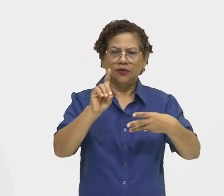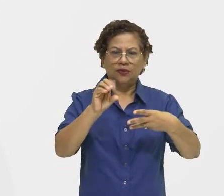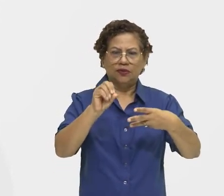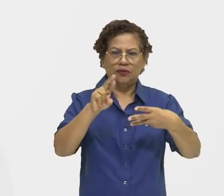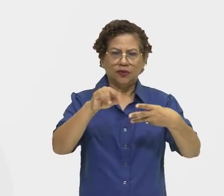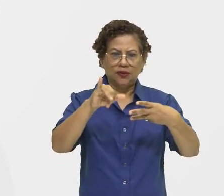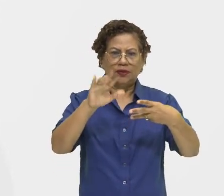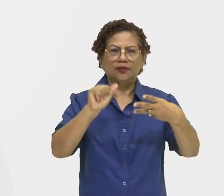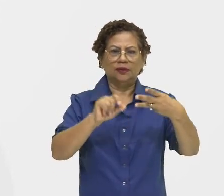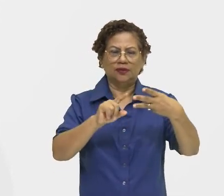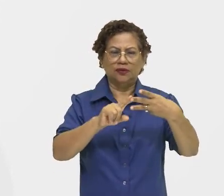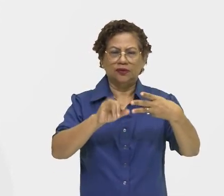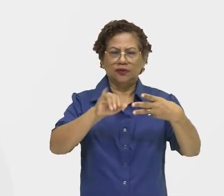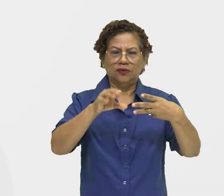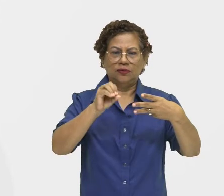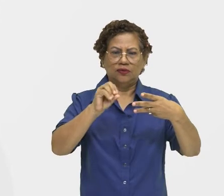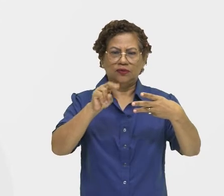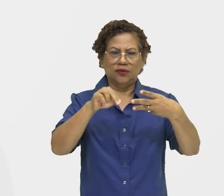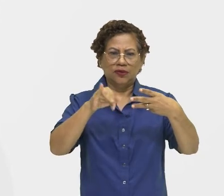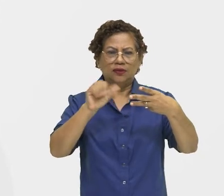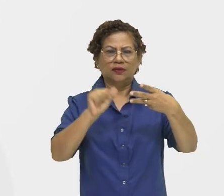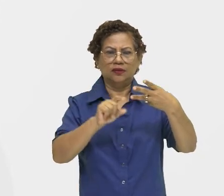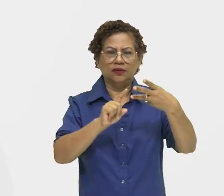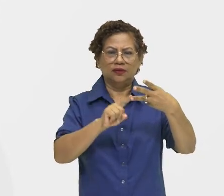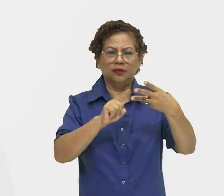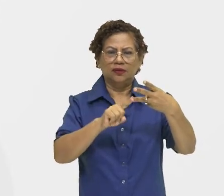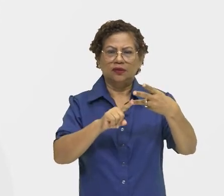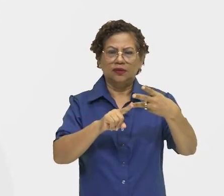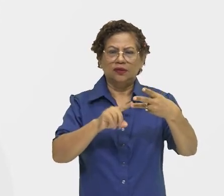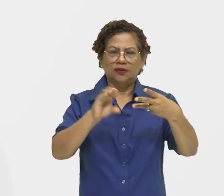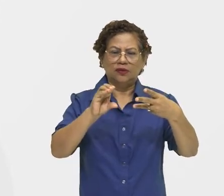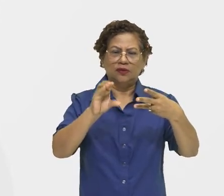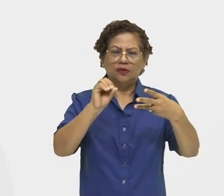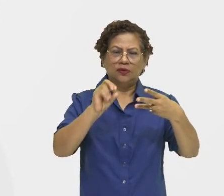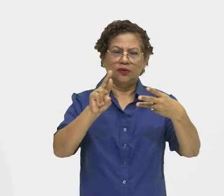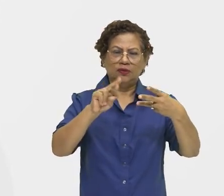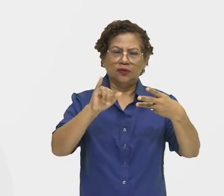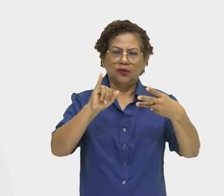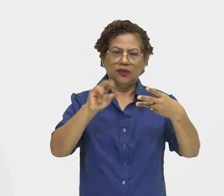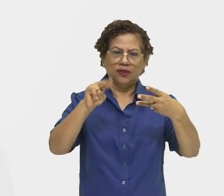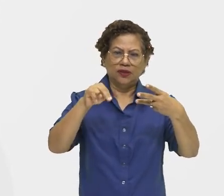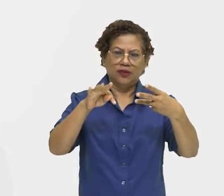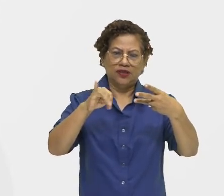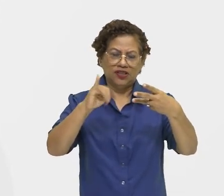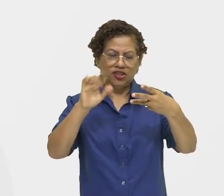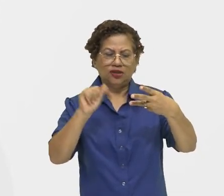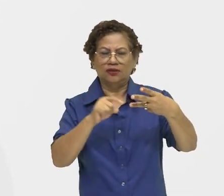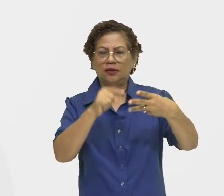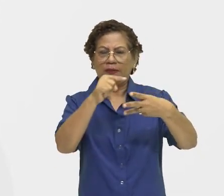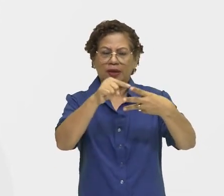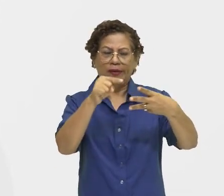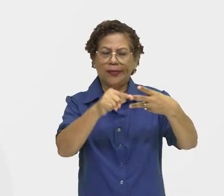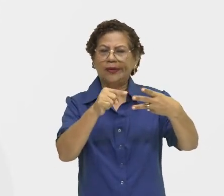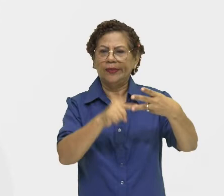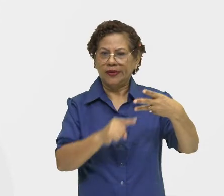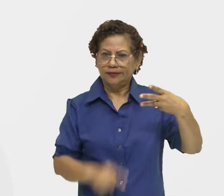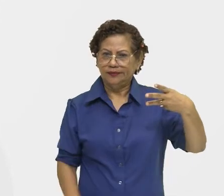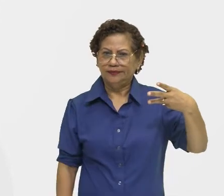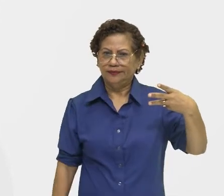ordem jônica e a ordem coríntia. Não estou falando do Corinthians, time de futebol, meus